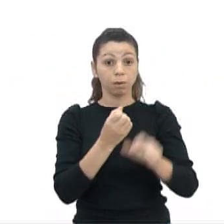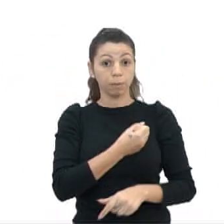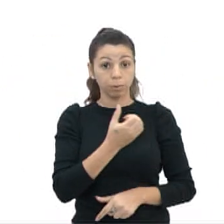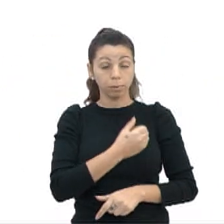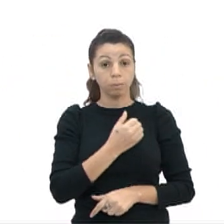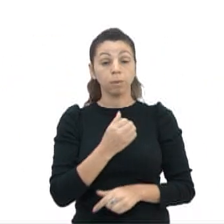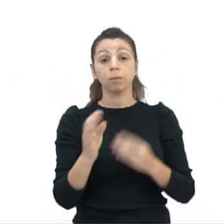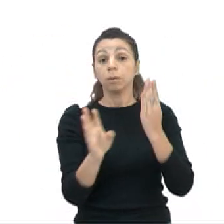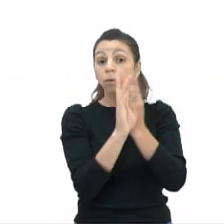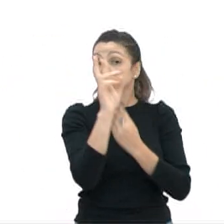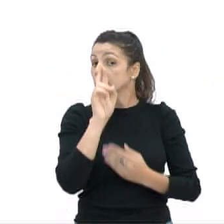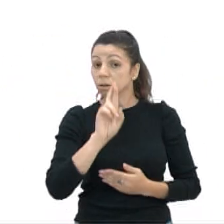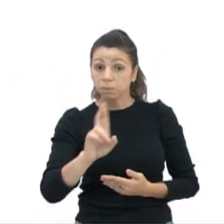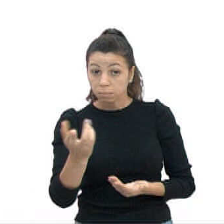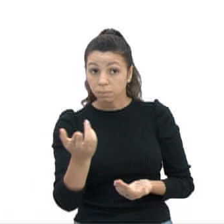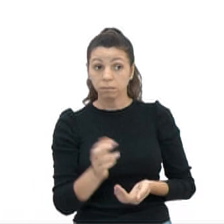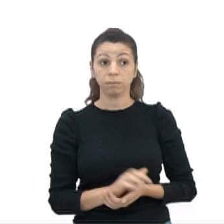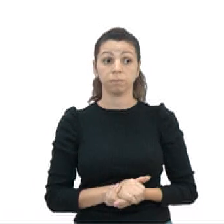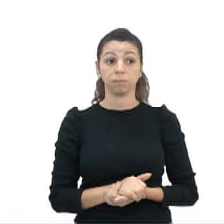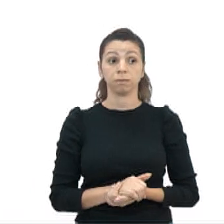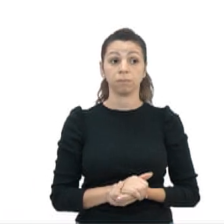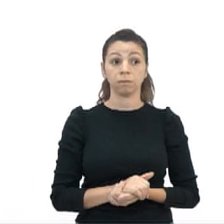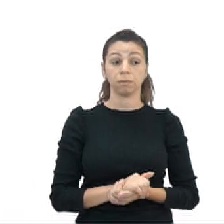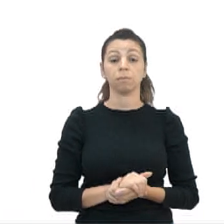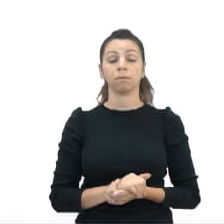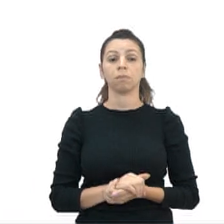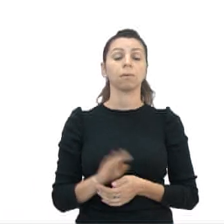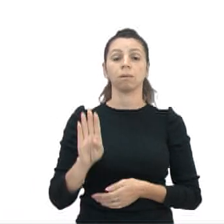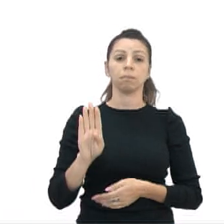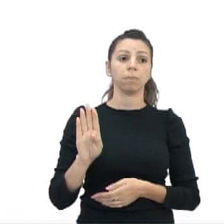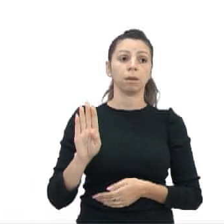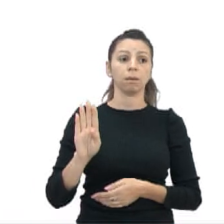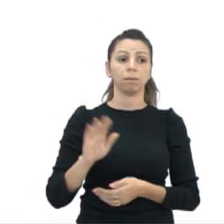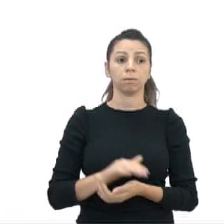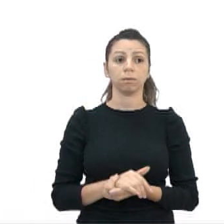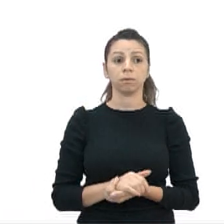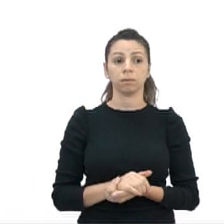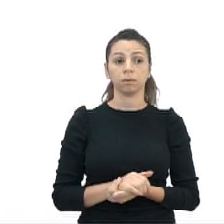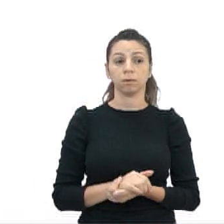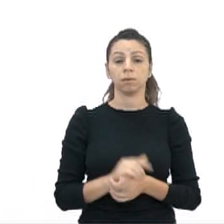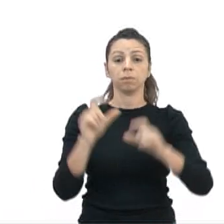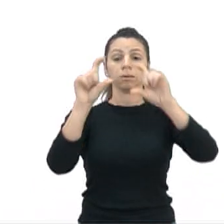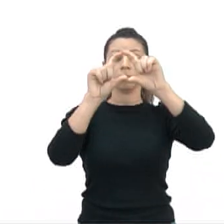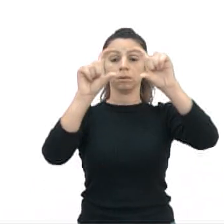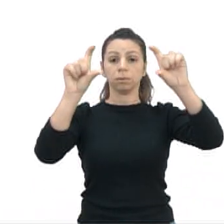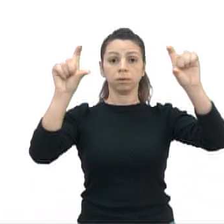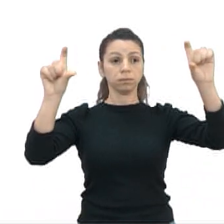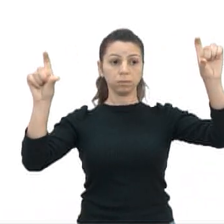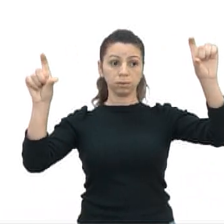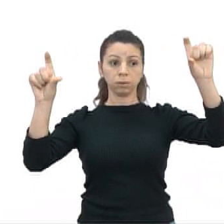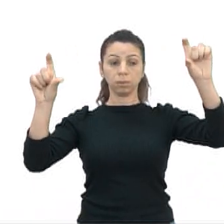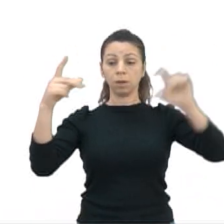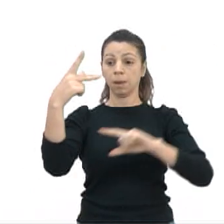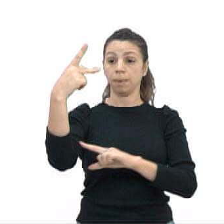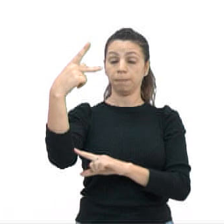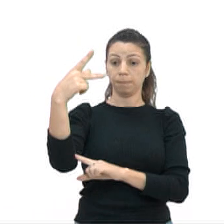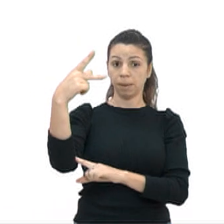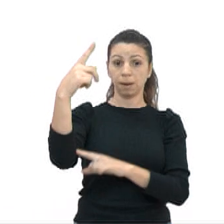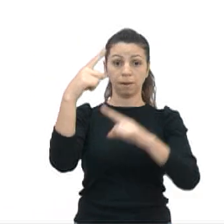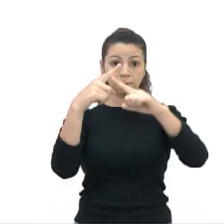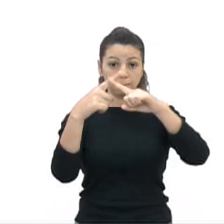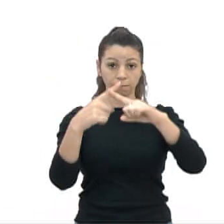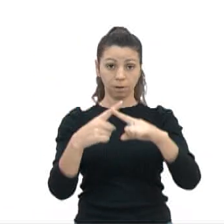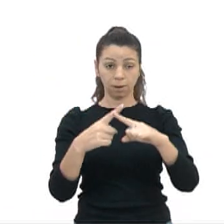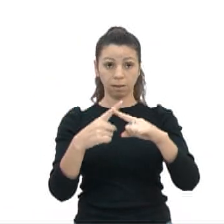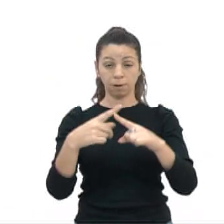e resolver a minha fração. Na letra B, qual é o valor numérico da expressão algébrica em P